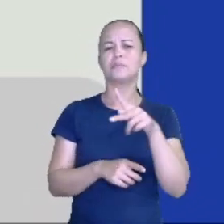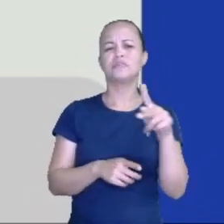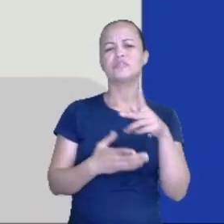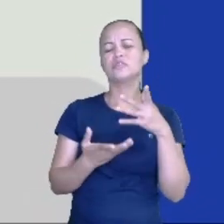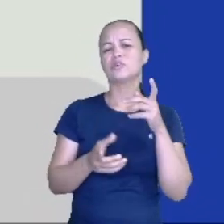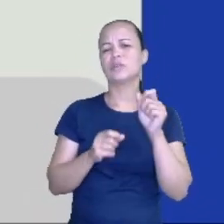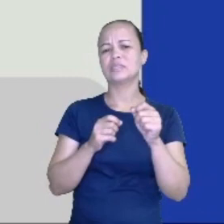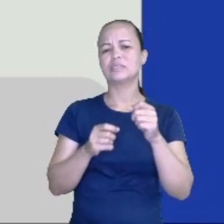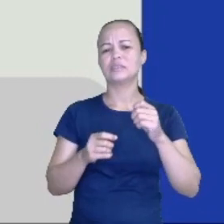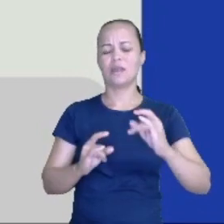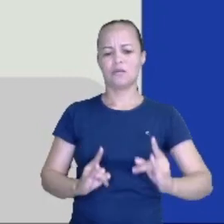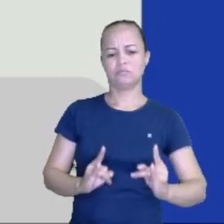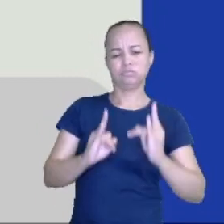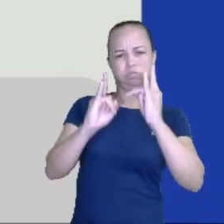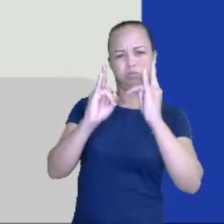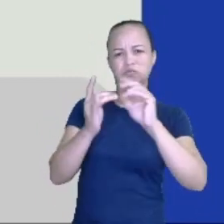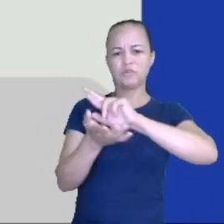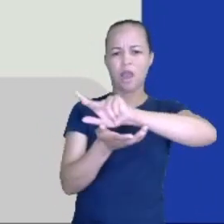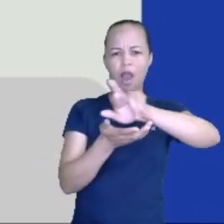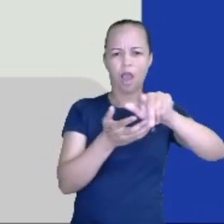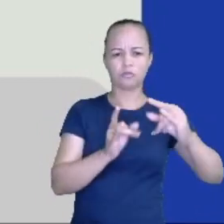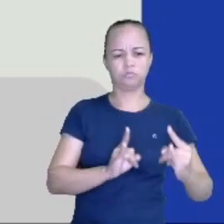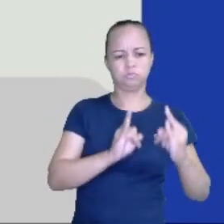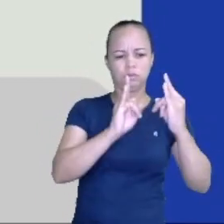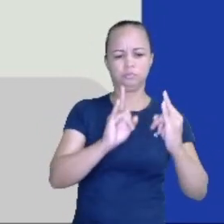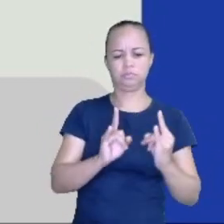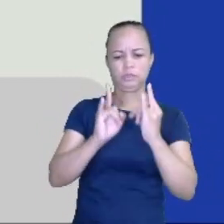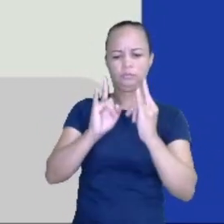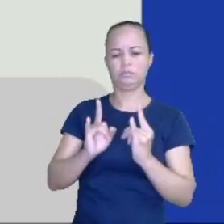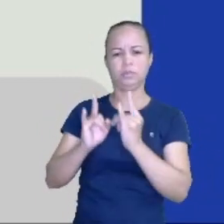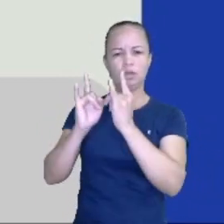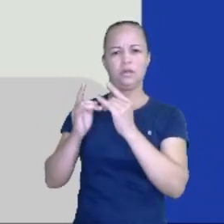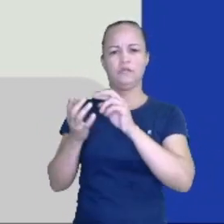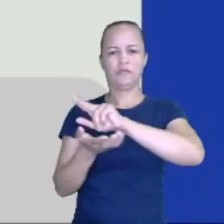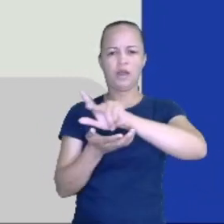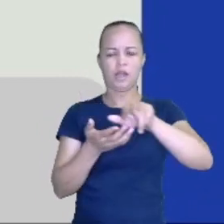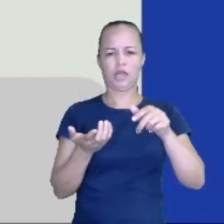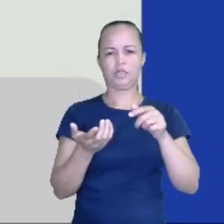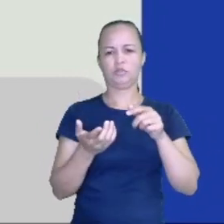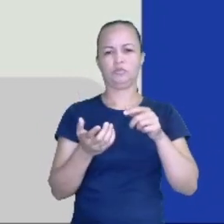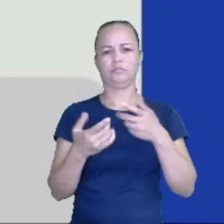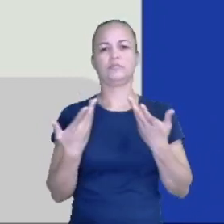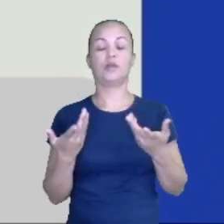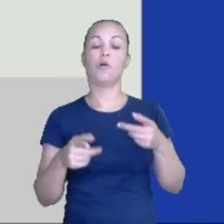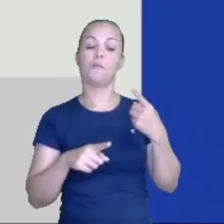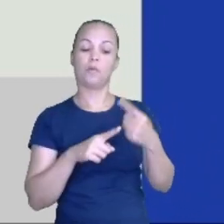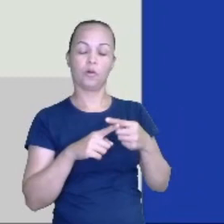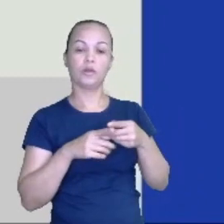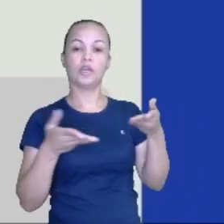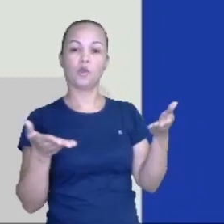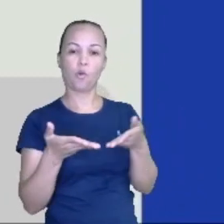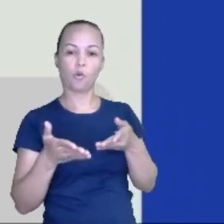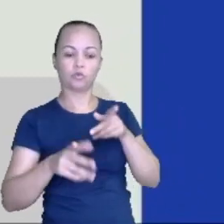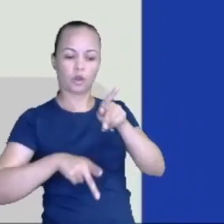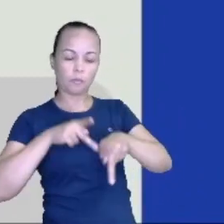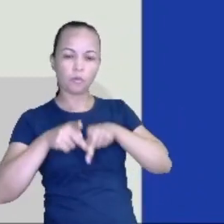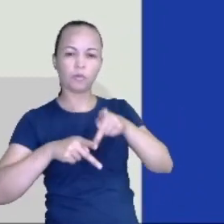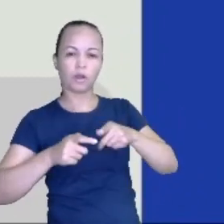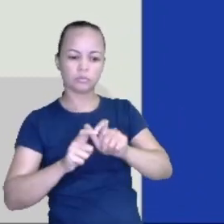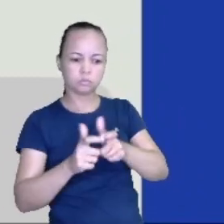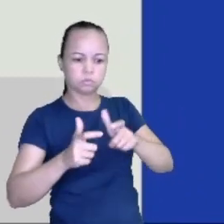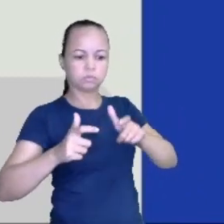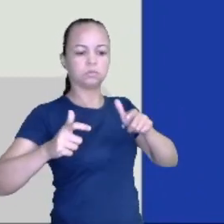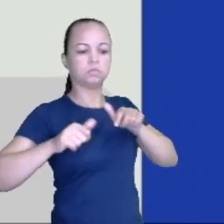em dia? Hoje é mais comum você ver muitos prédios, porque a população está crescendo tanto, que aí as